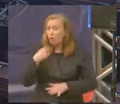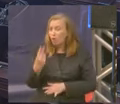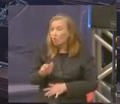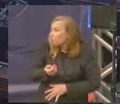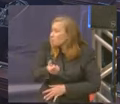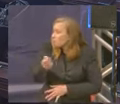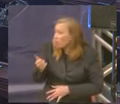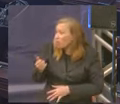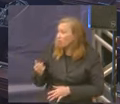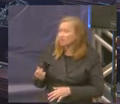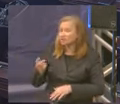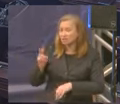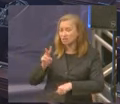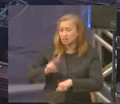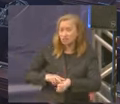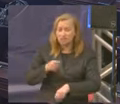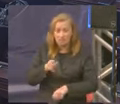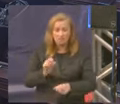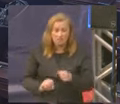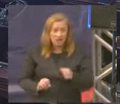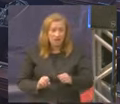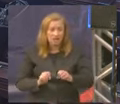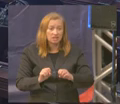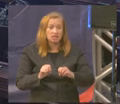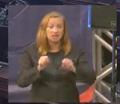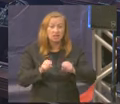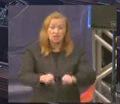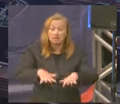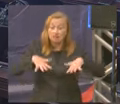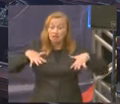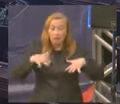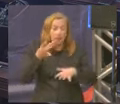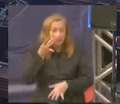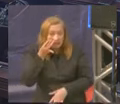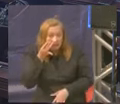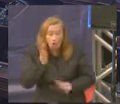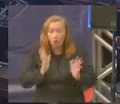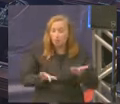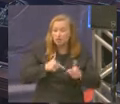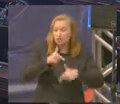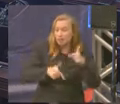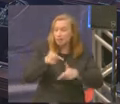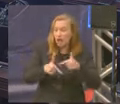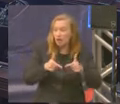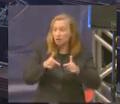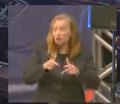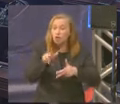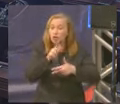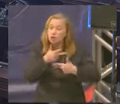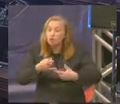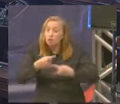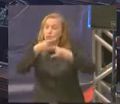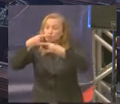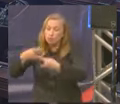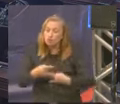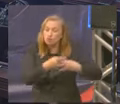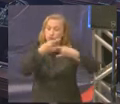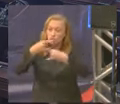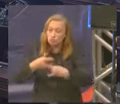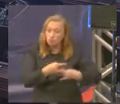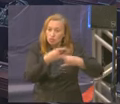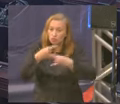poucas vezes você faz assembleias presenciais. Hoje você trabalha com o Zoom nas assembleias, com